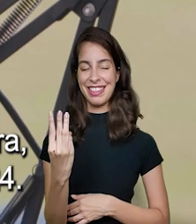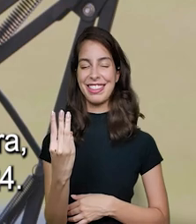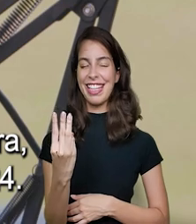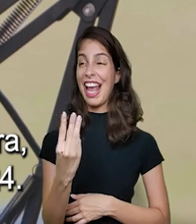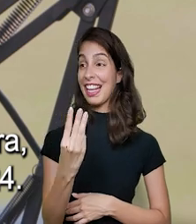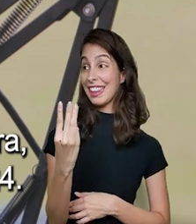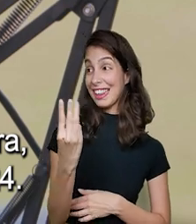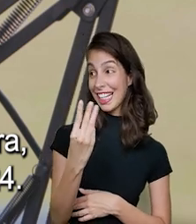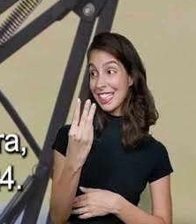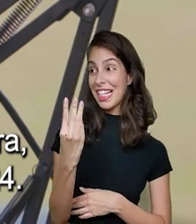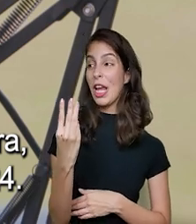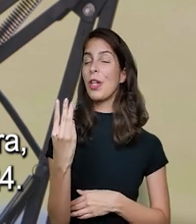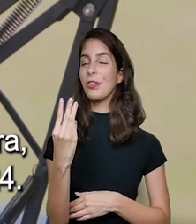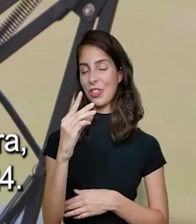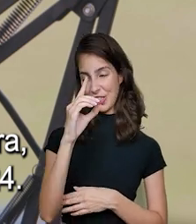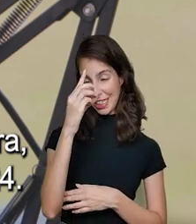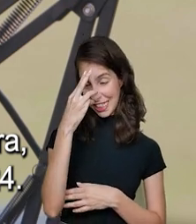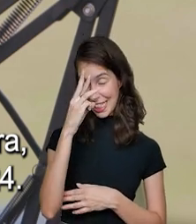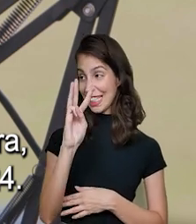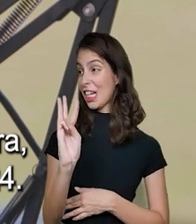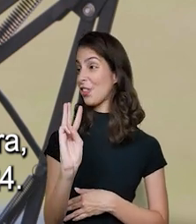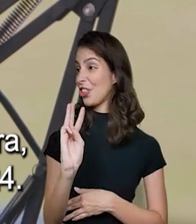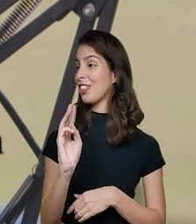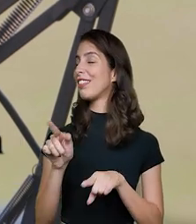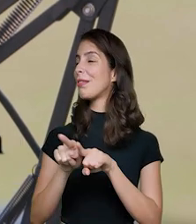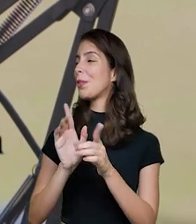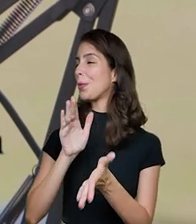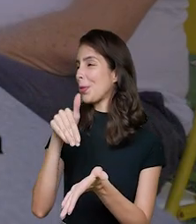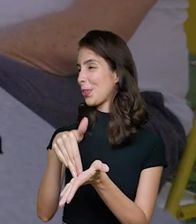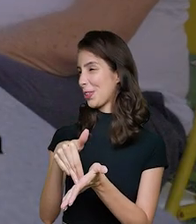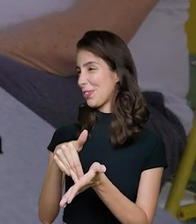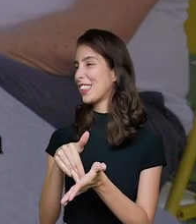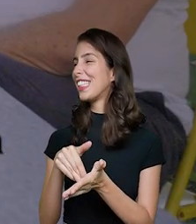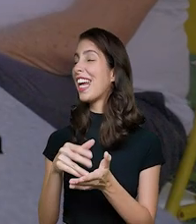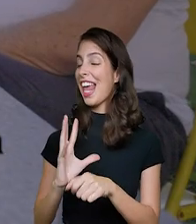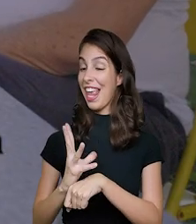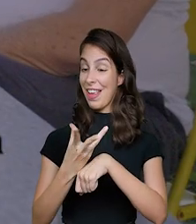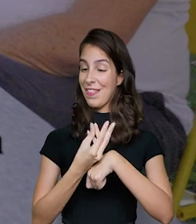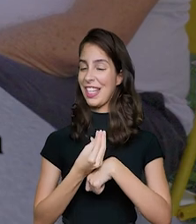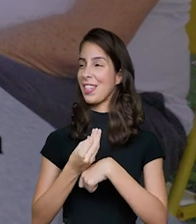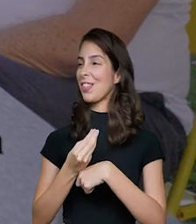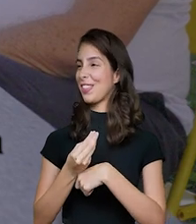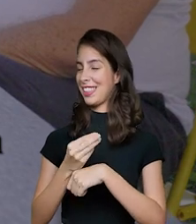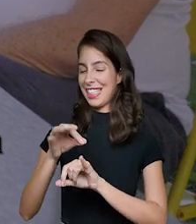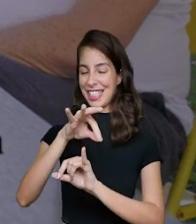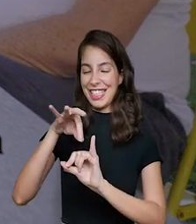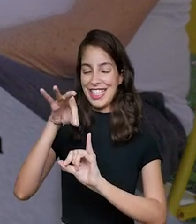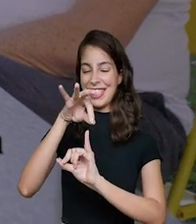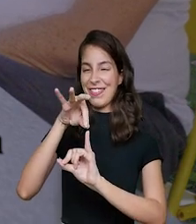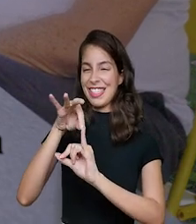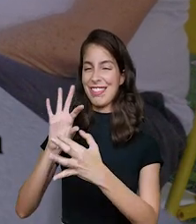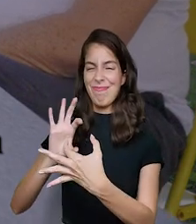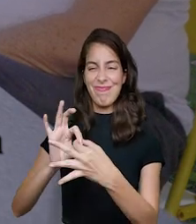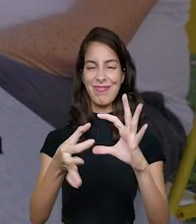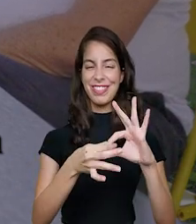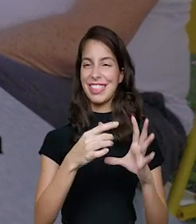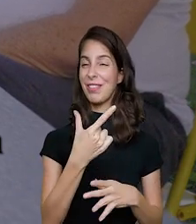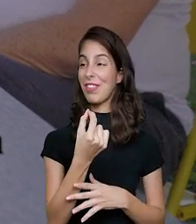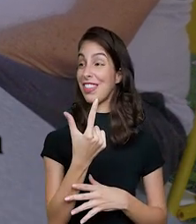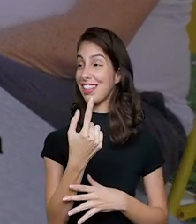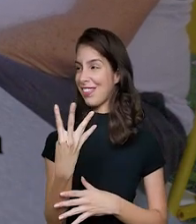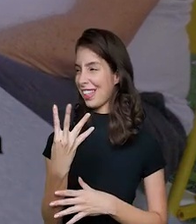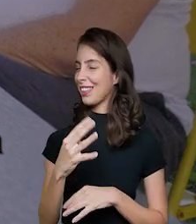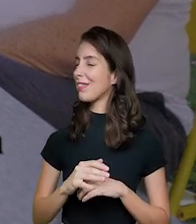terceiro e último dia de conexões ifs 2024 é a segunda edição do evento e de uma maneira